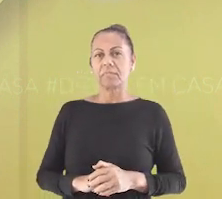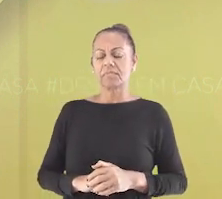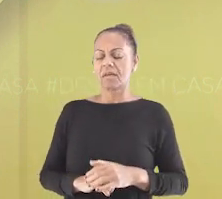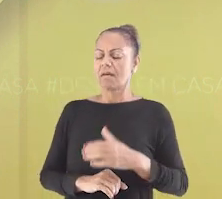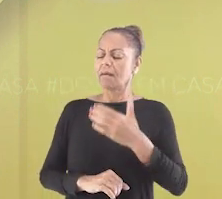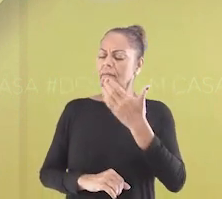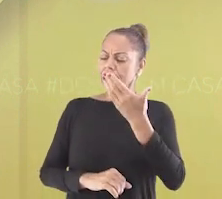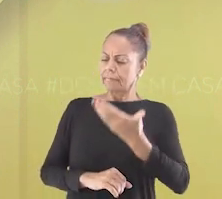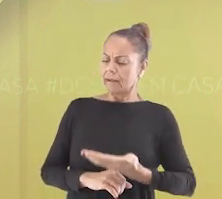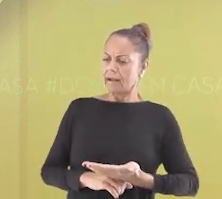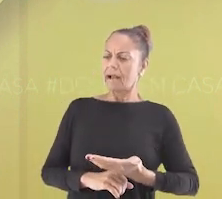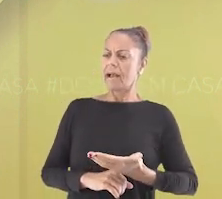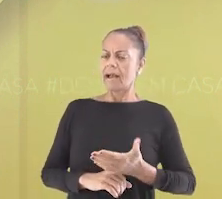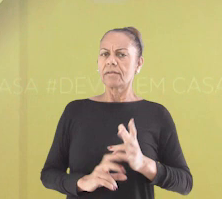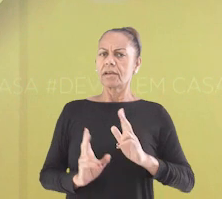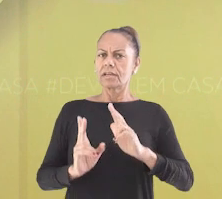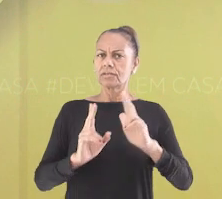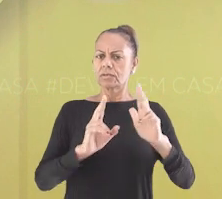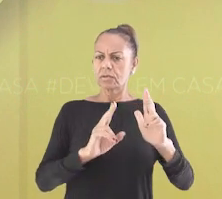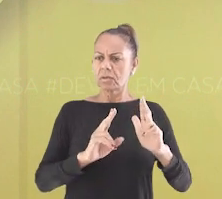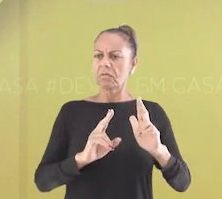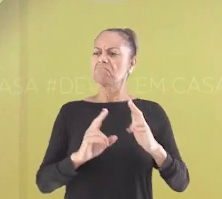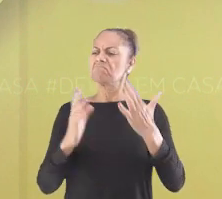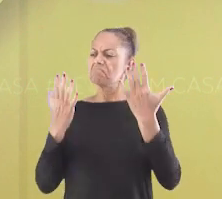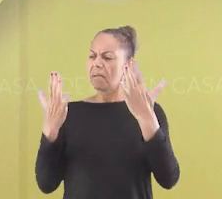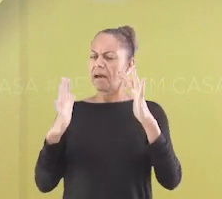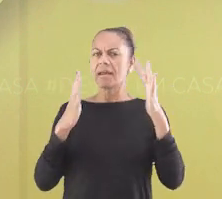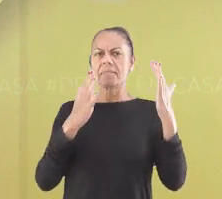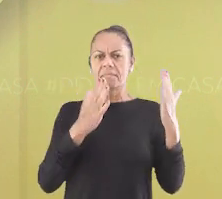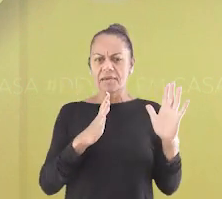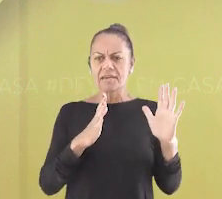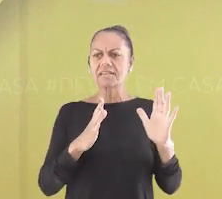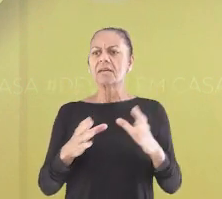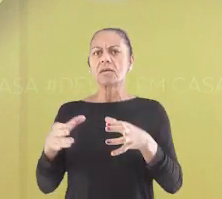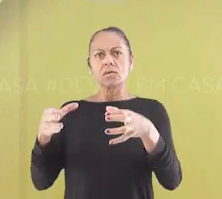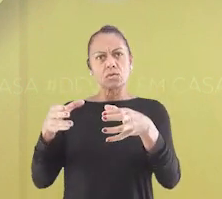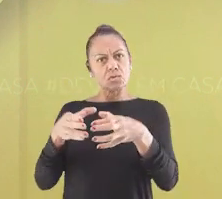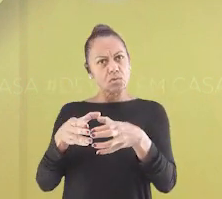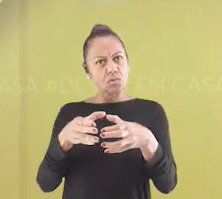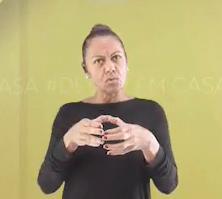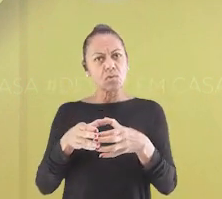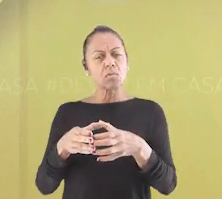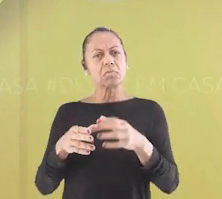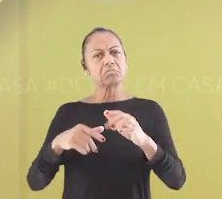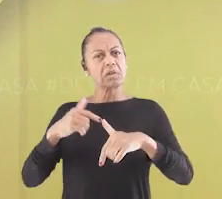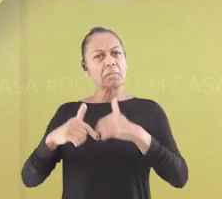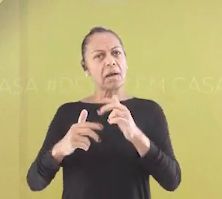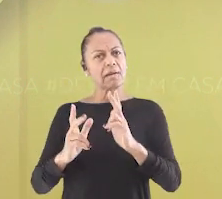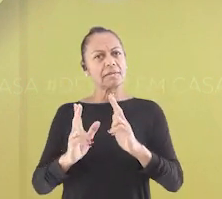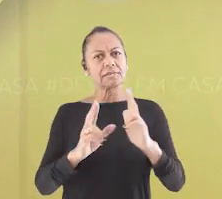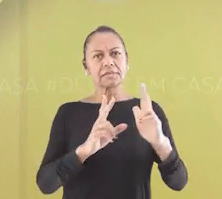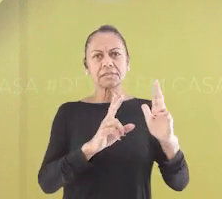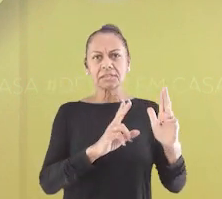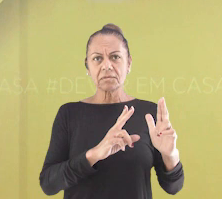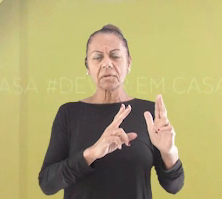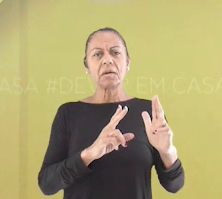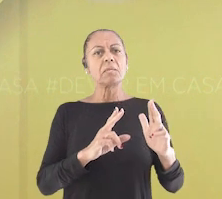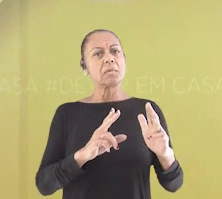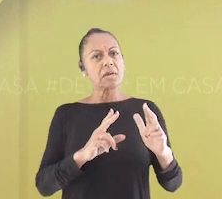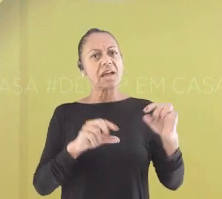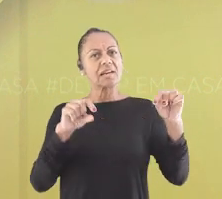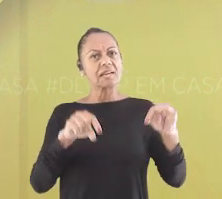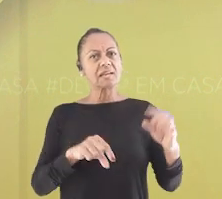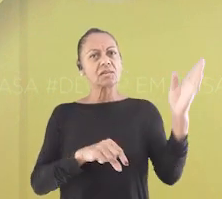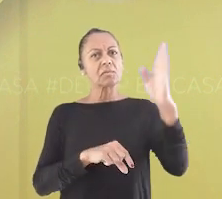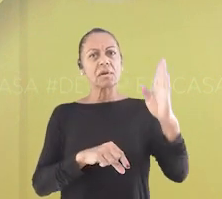Caro editor, gostaria de parabenizar a equipe pela reportagem sobre a adoção. As informações sobre como funciona o